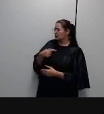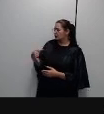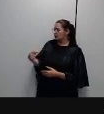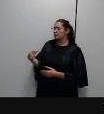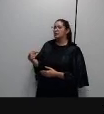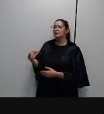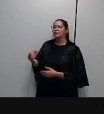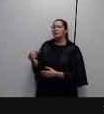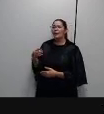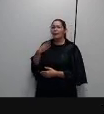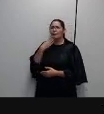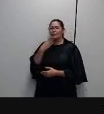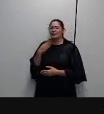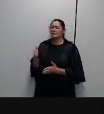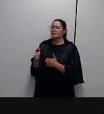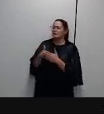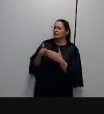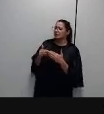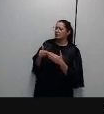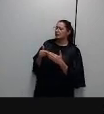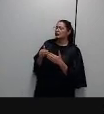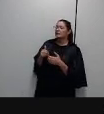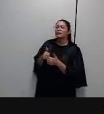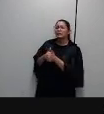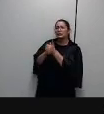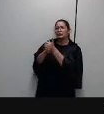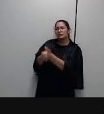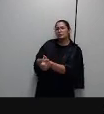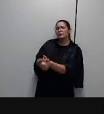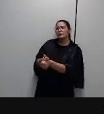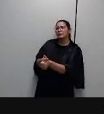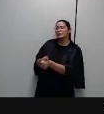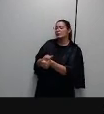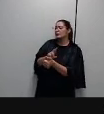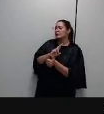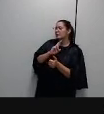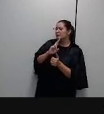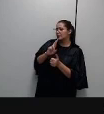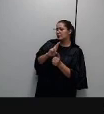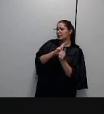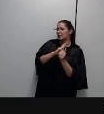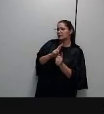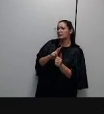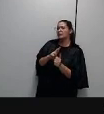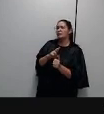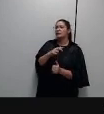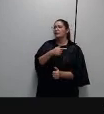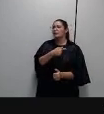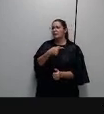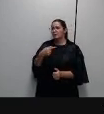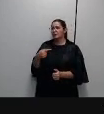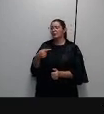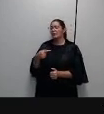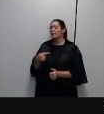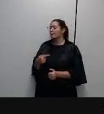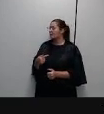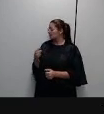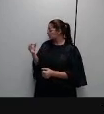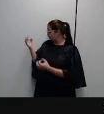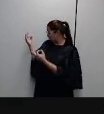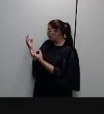peço venha e acompanho o relator ficando na súmula ser efeito menisco